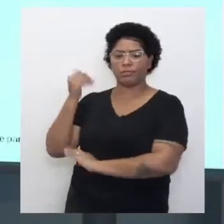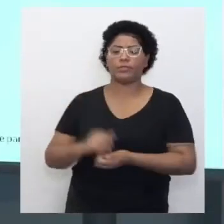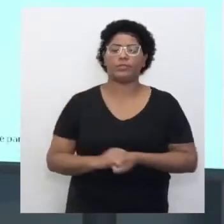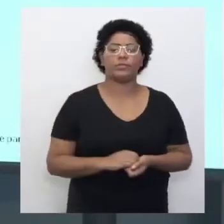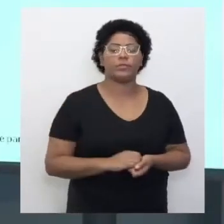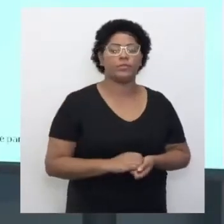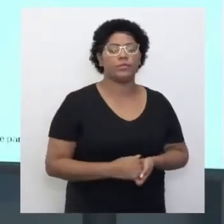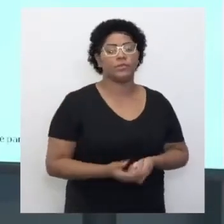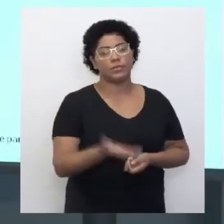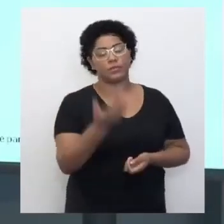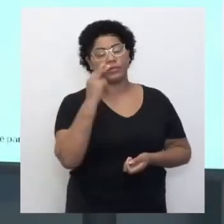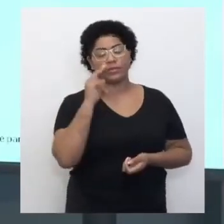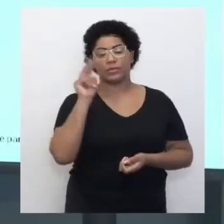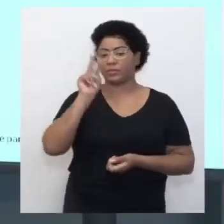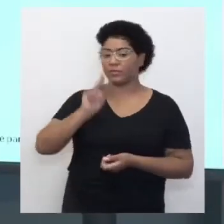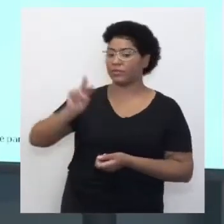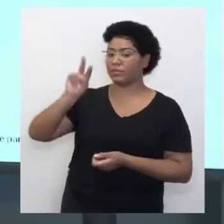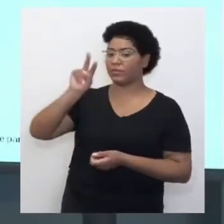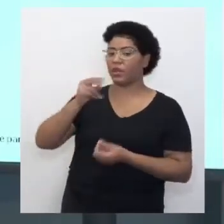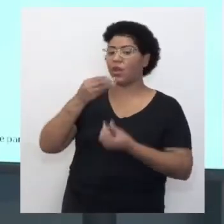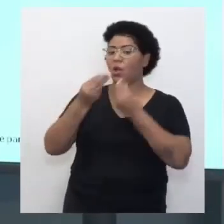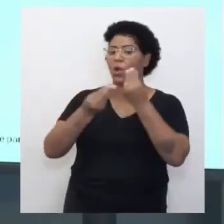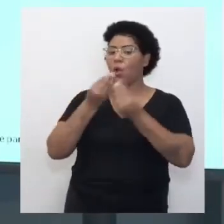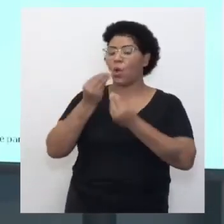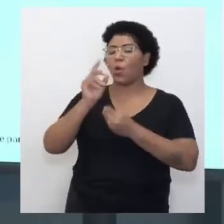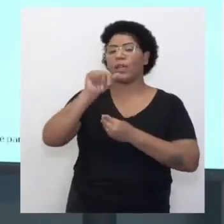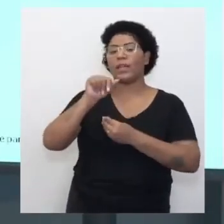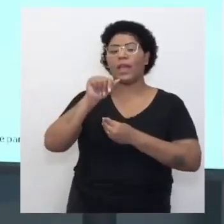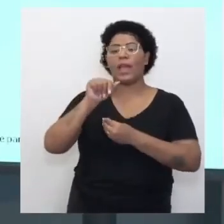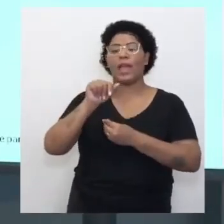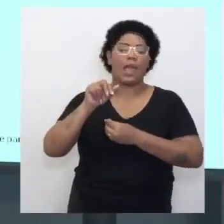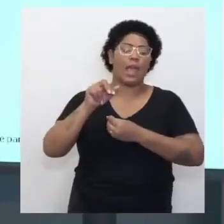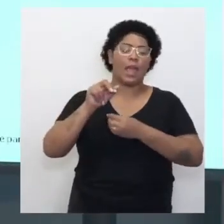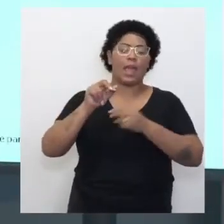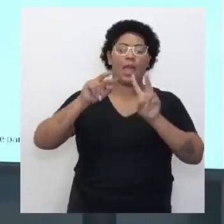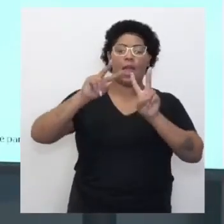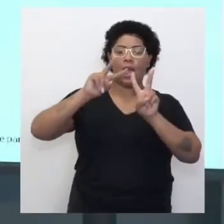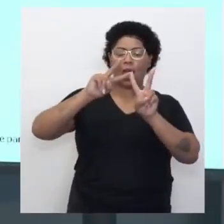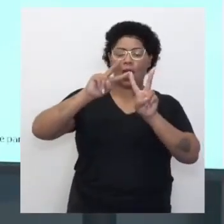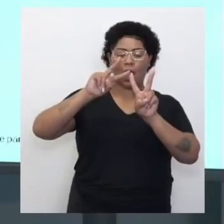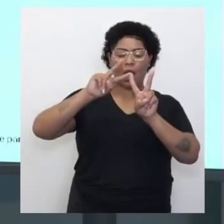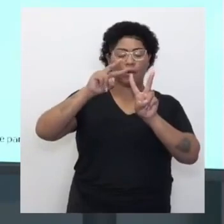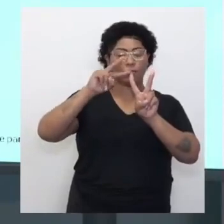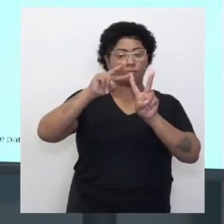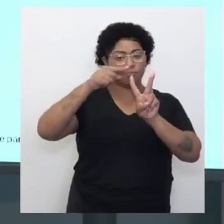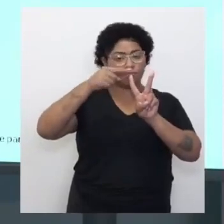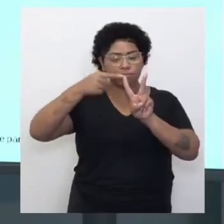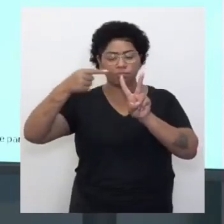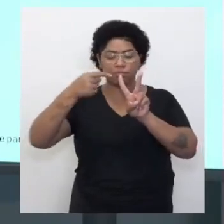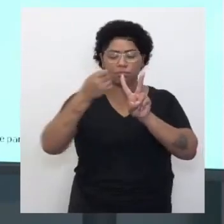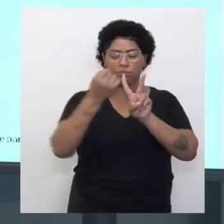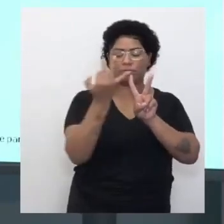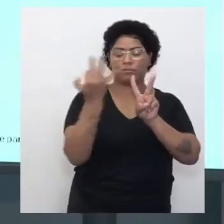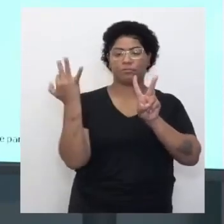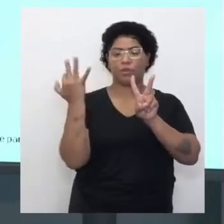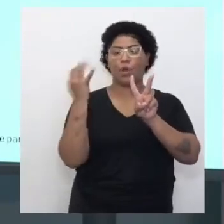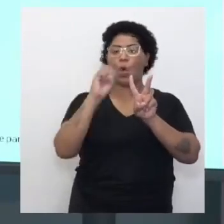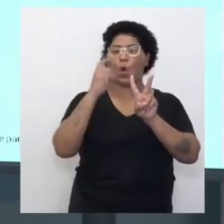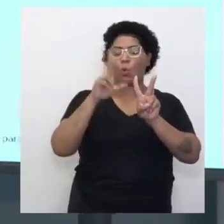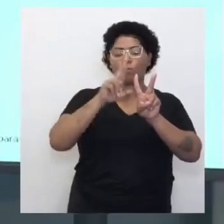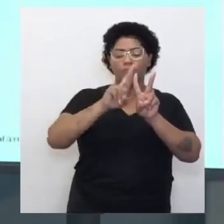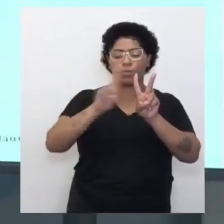então vamos começar sabendo o que é racionalizar ou racionalização.